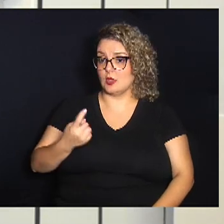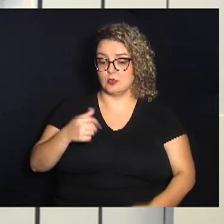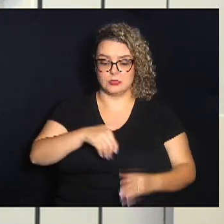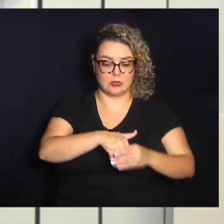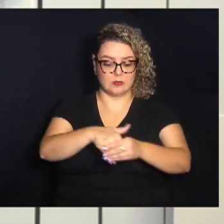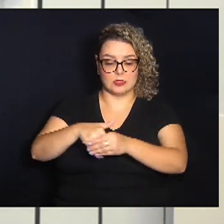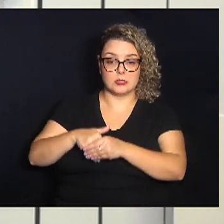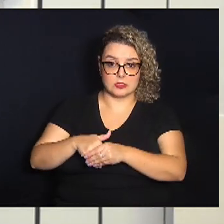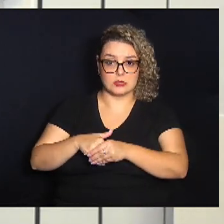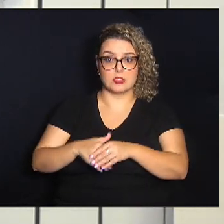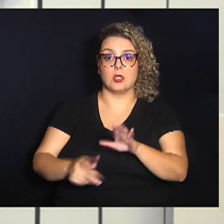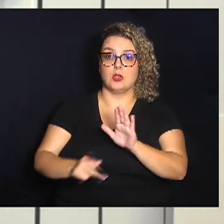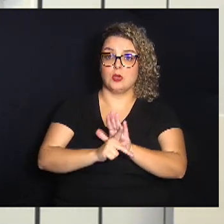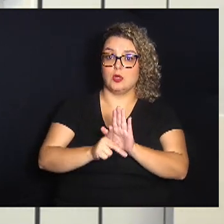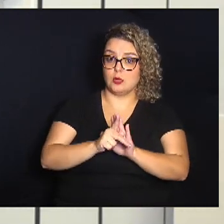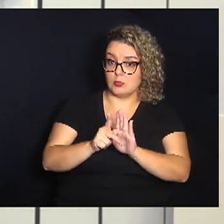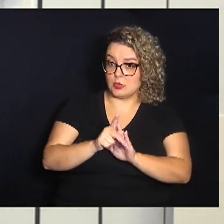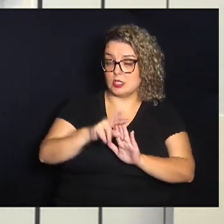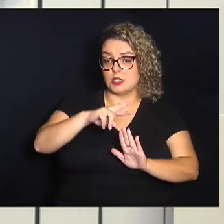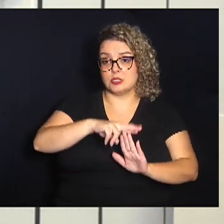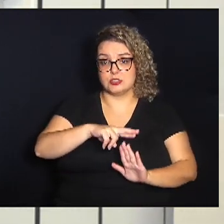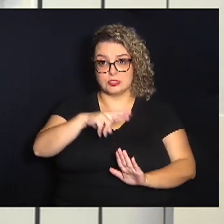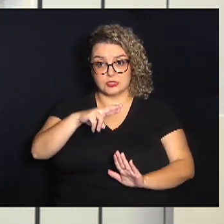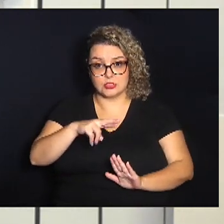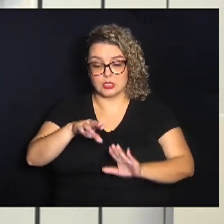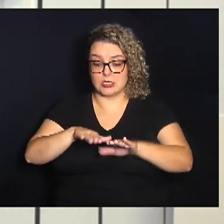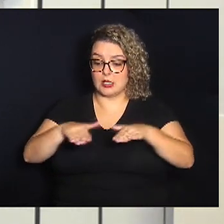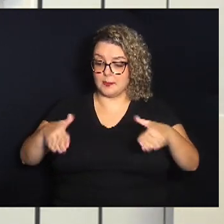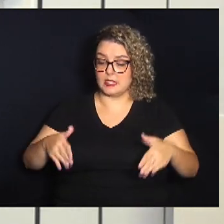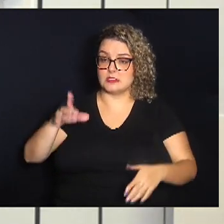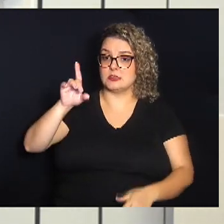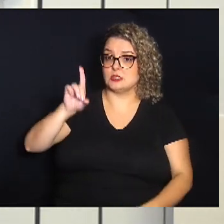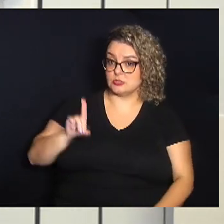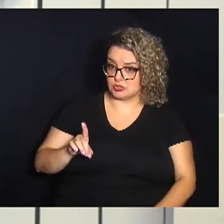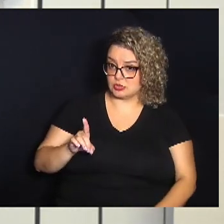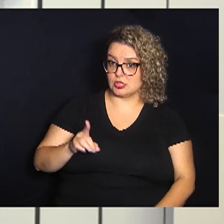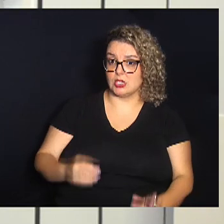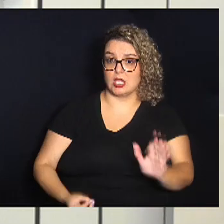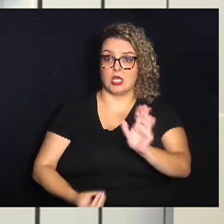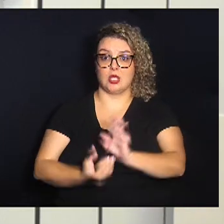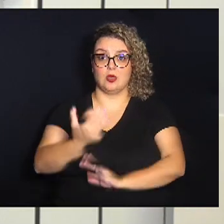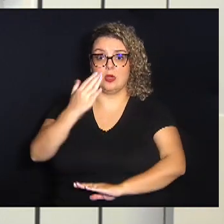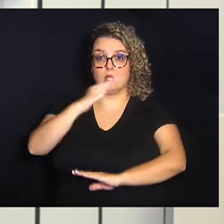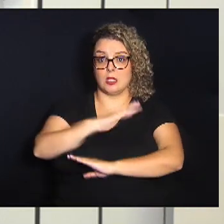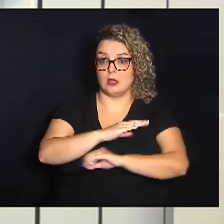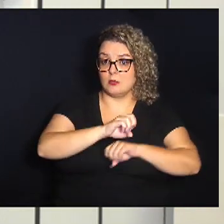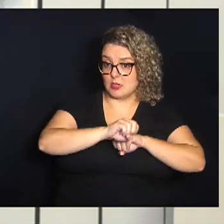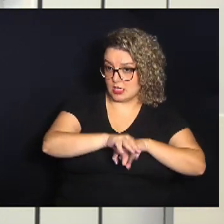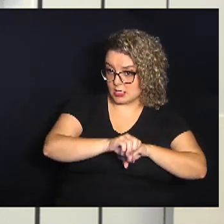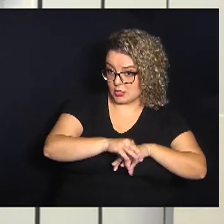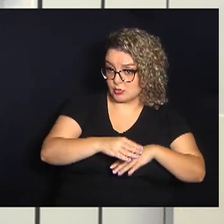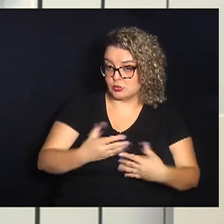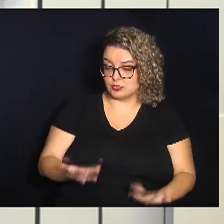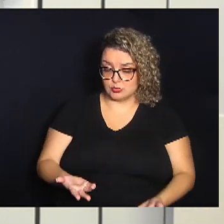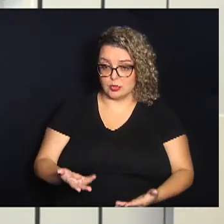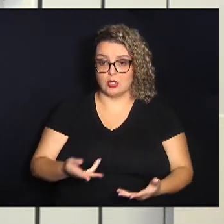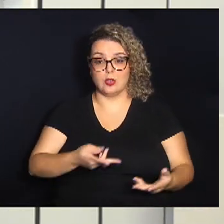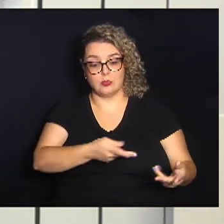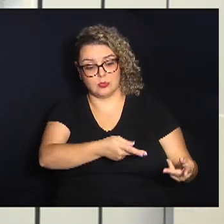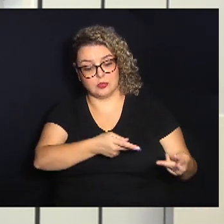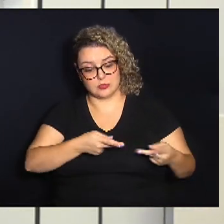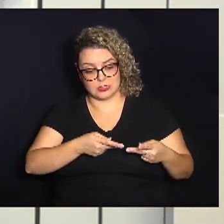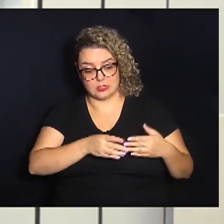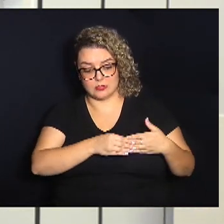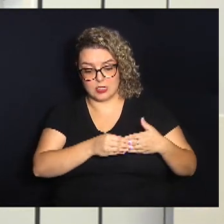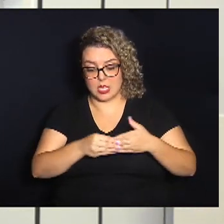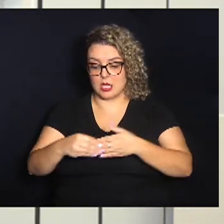votação, o projeto de resolução da mesa diretora que cria o Câmara Educa. Por meio de visitas guiadas